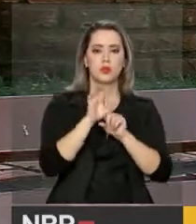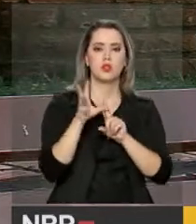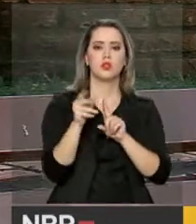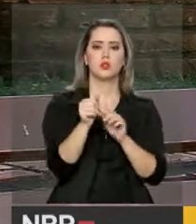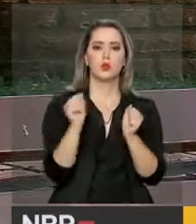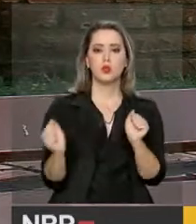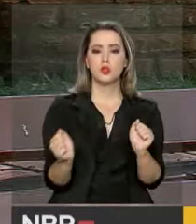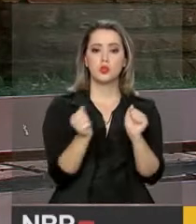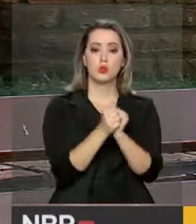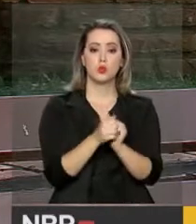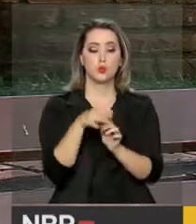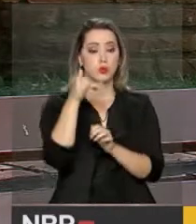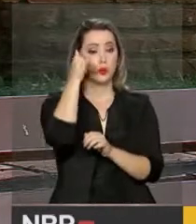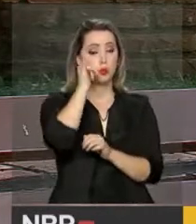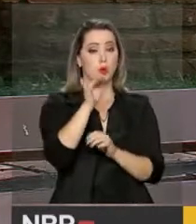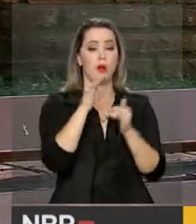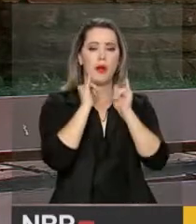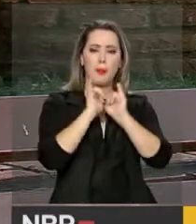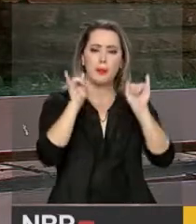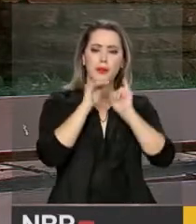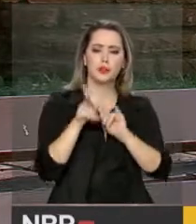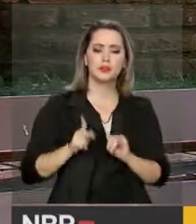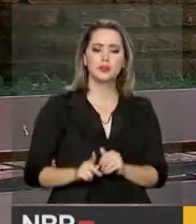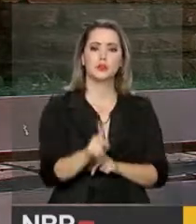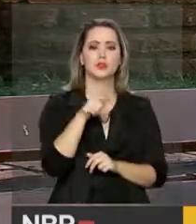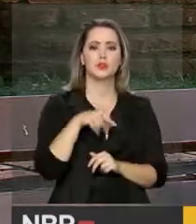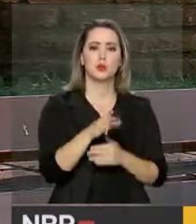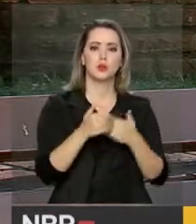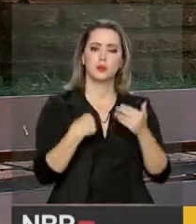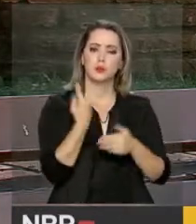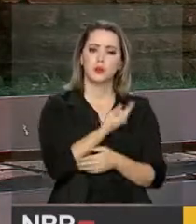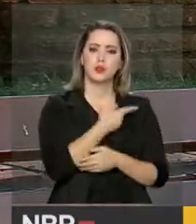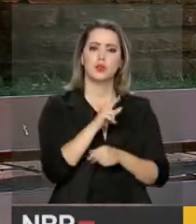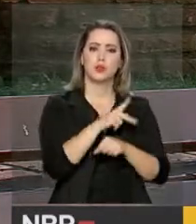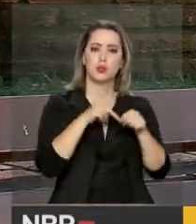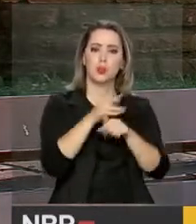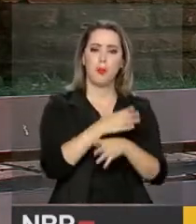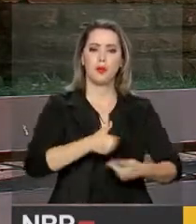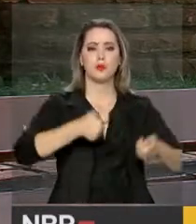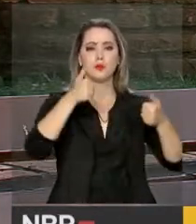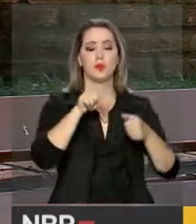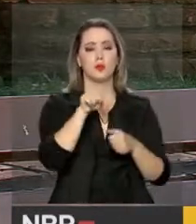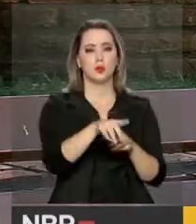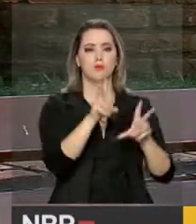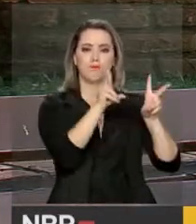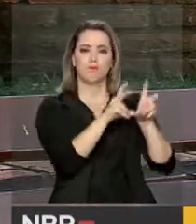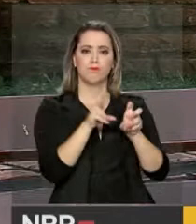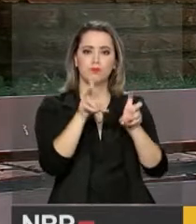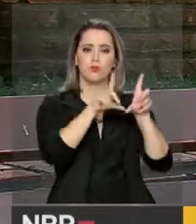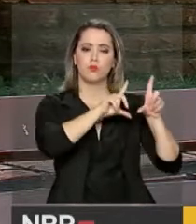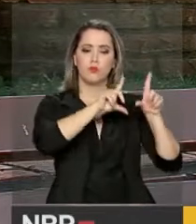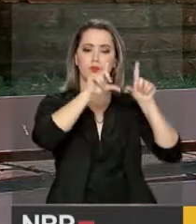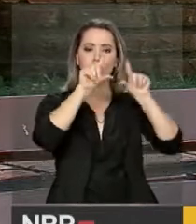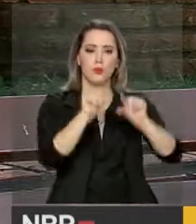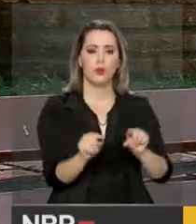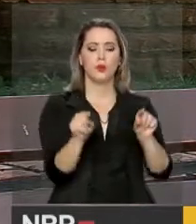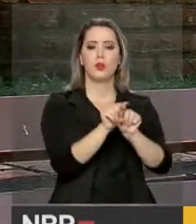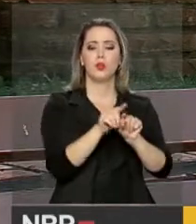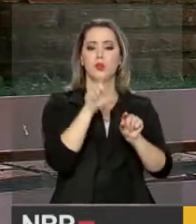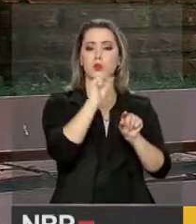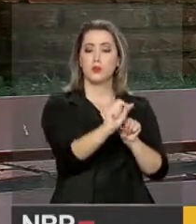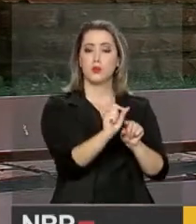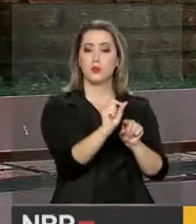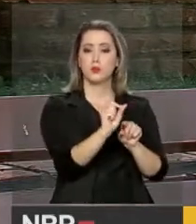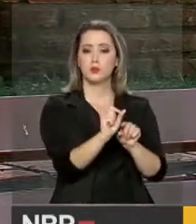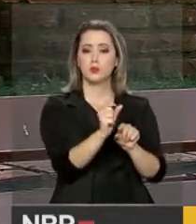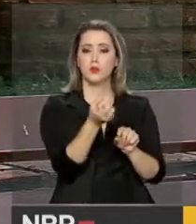possa se envolver numa campanha permanente para nos tornar um país desenvolvido também nesse aspecto, reduzindo